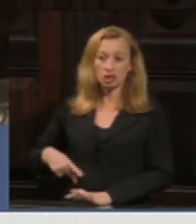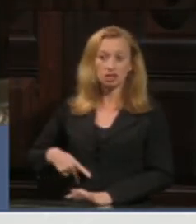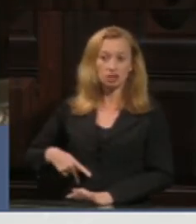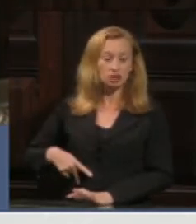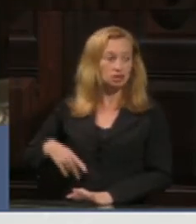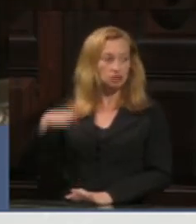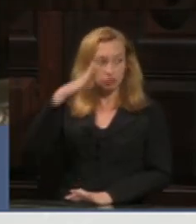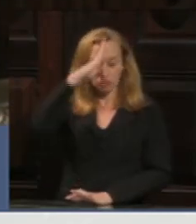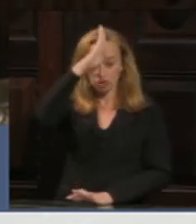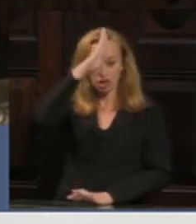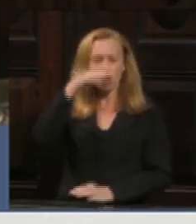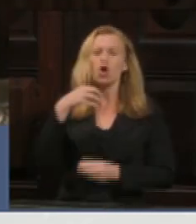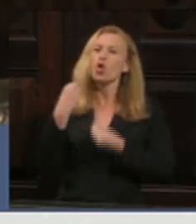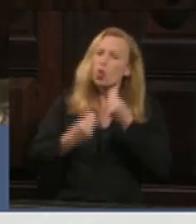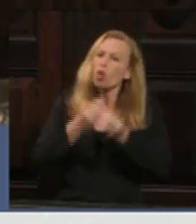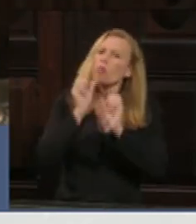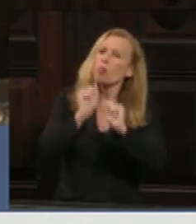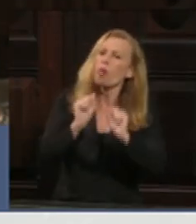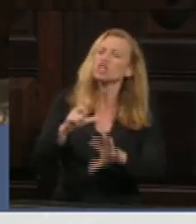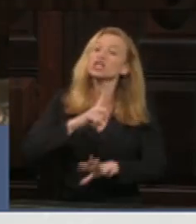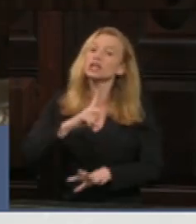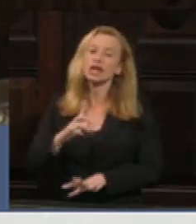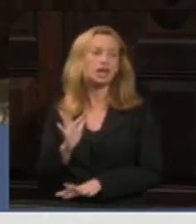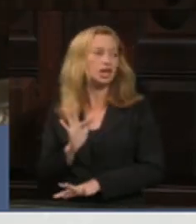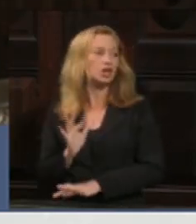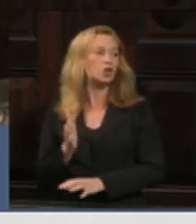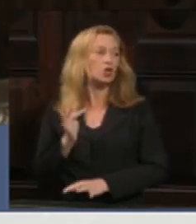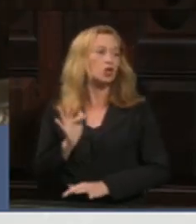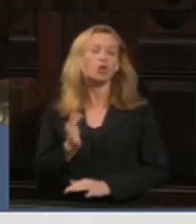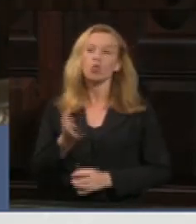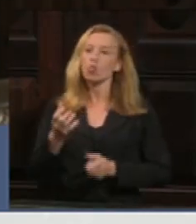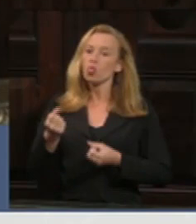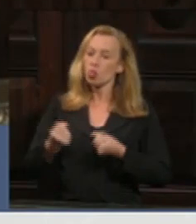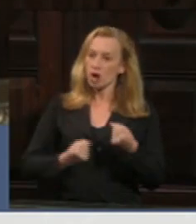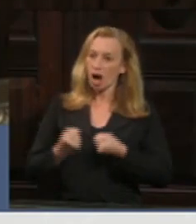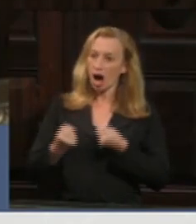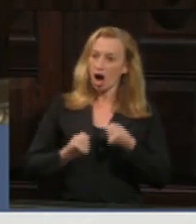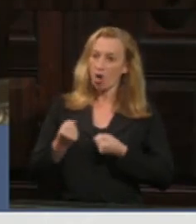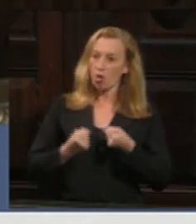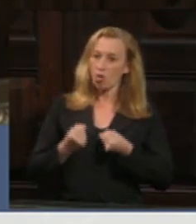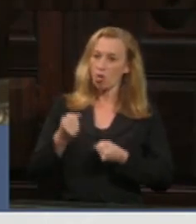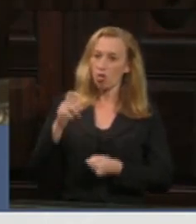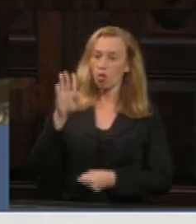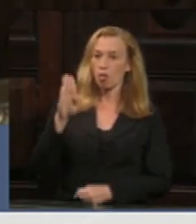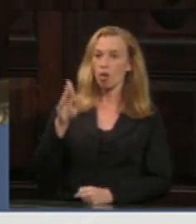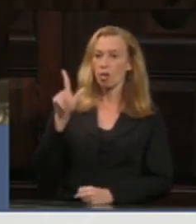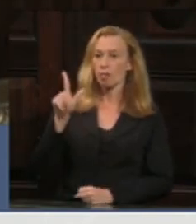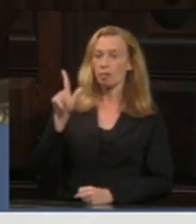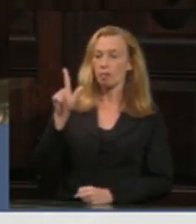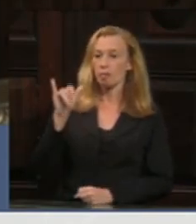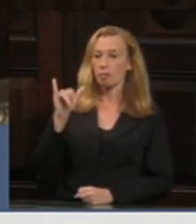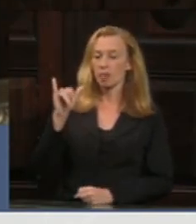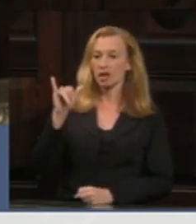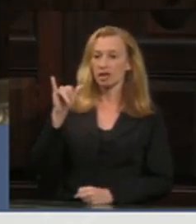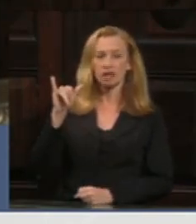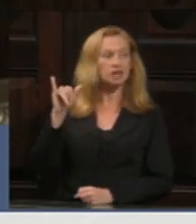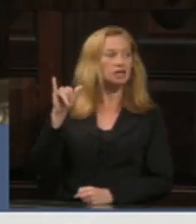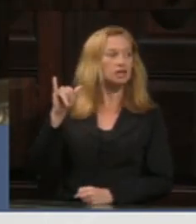carro blindado que no barato vale R$ 100 mil?